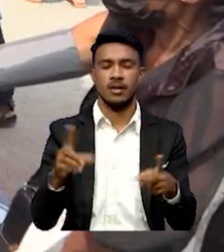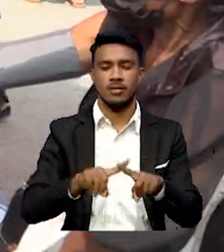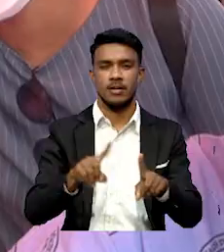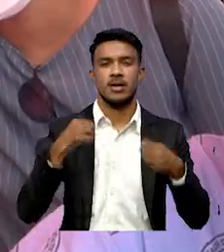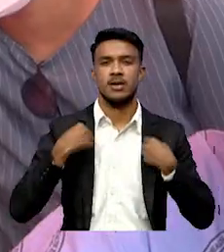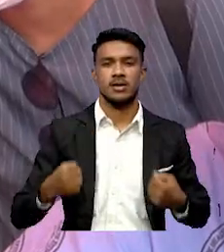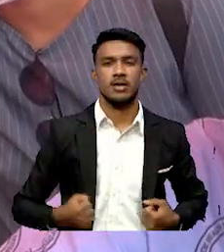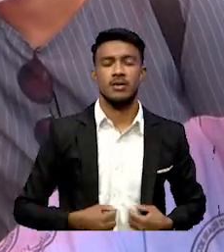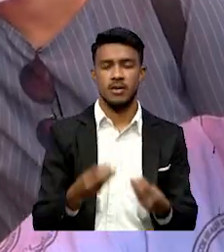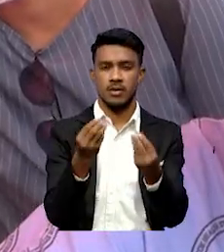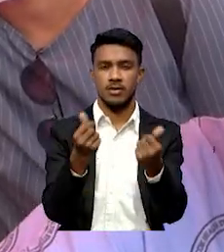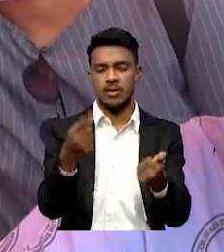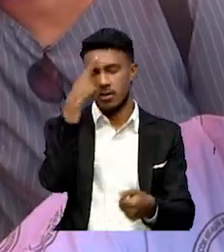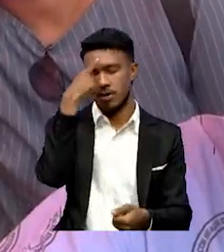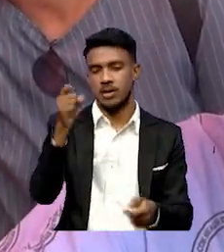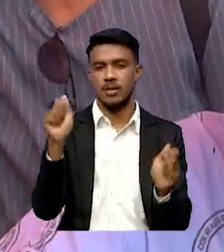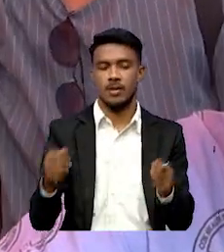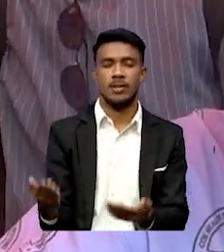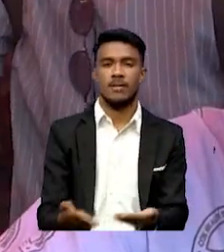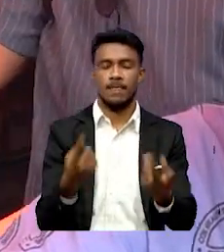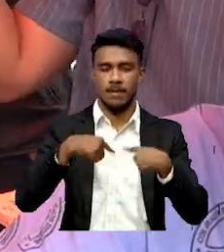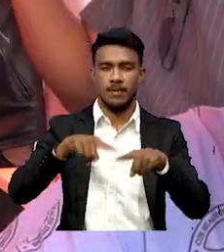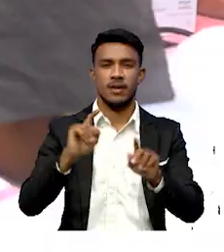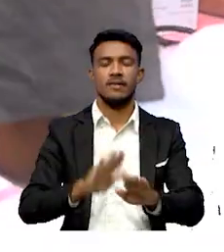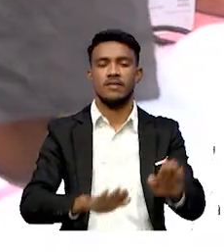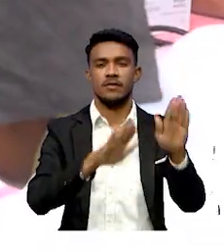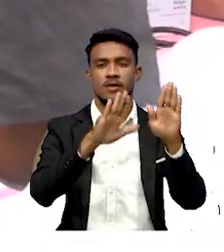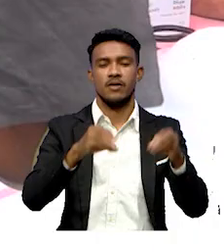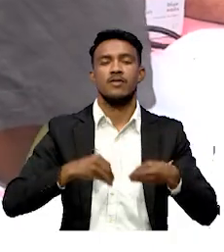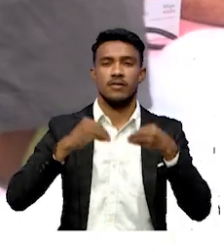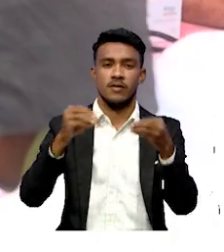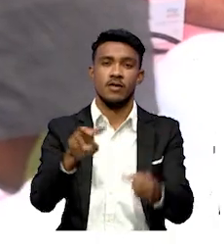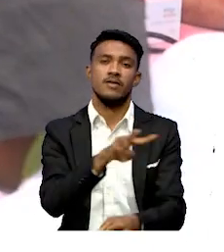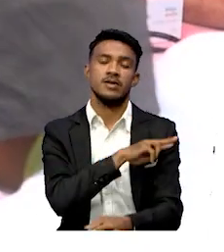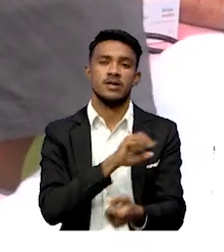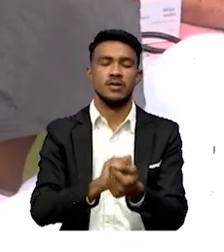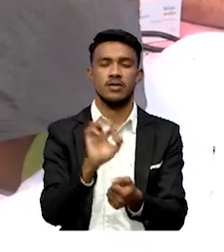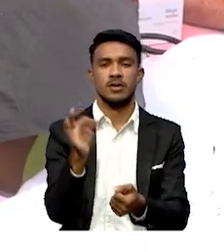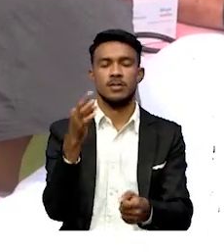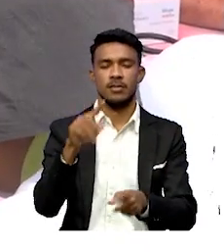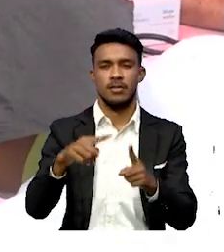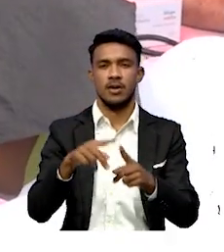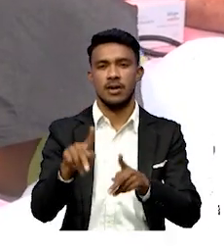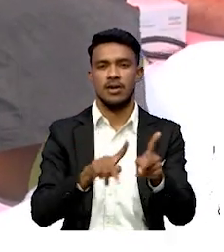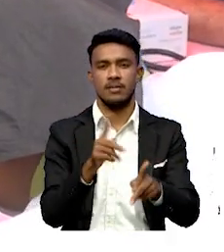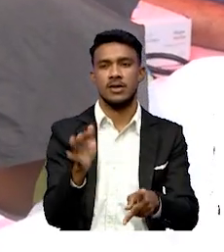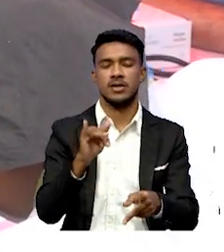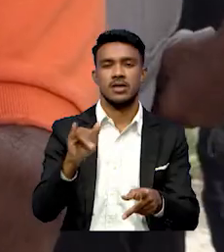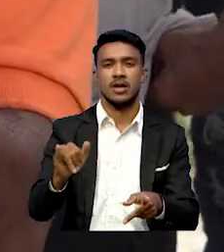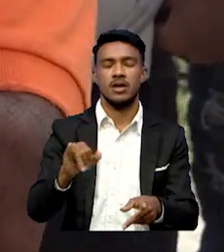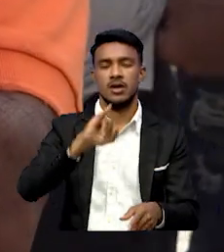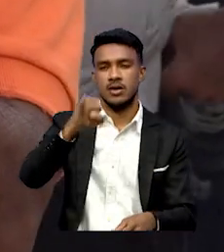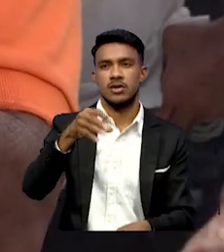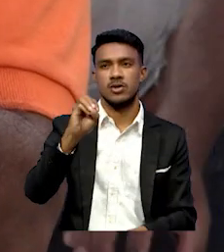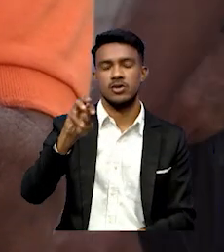lá suficiente, a tu coloca batoia área rural, onde for vacina Covid-19 para a comunidade Sira. Johnny explica